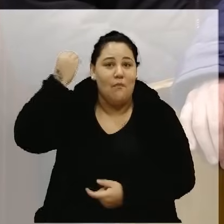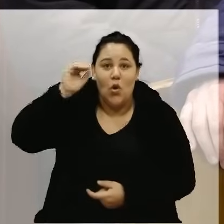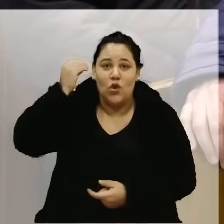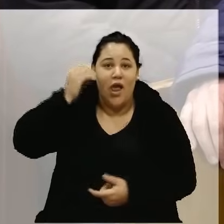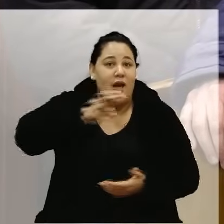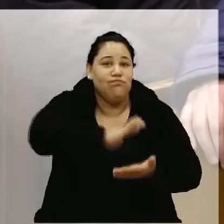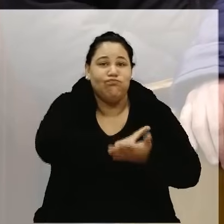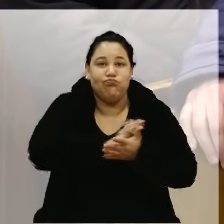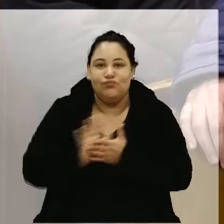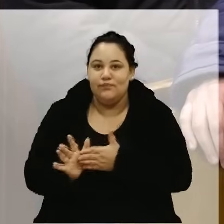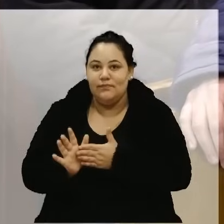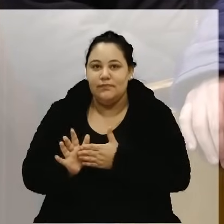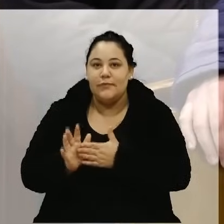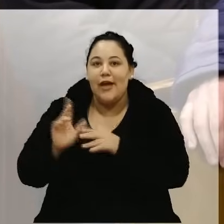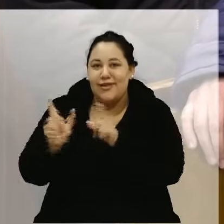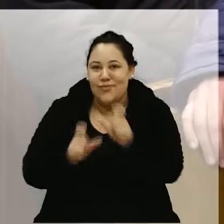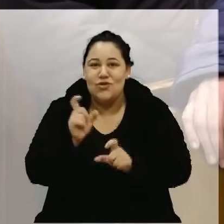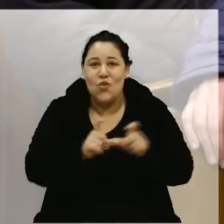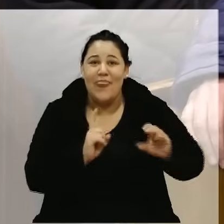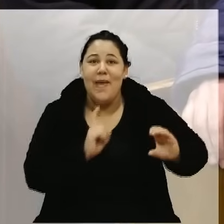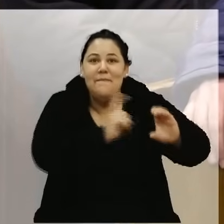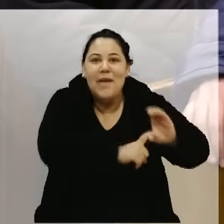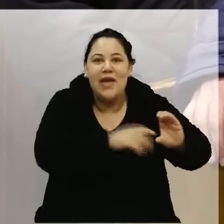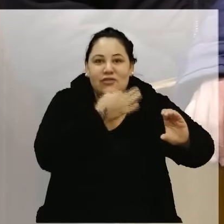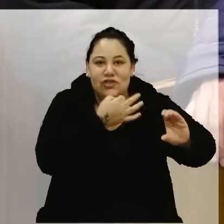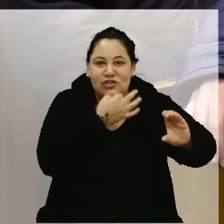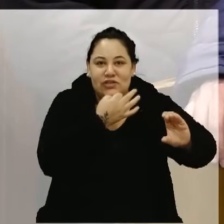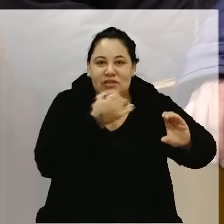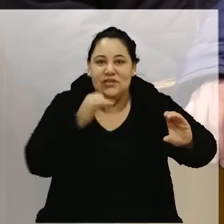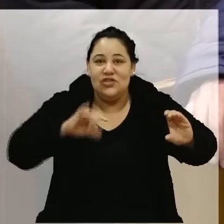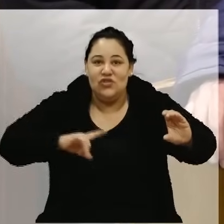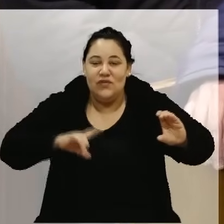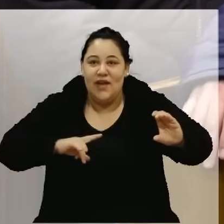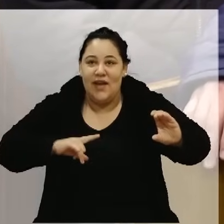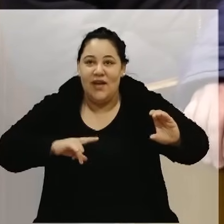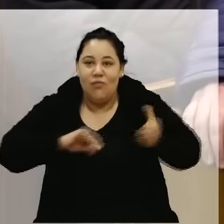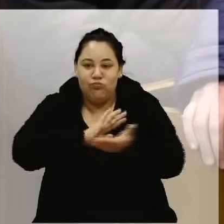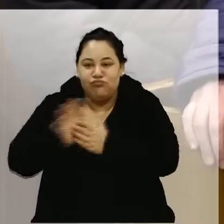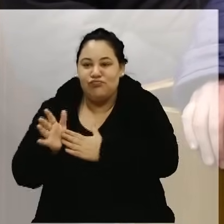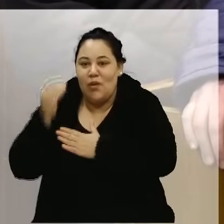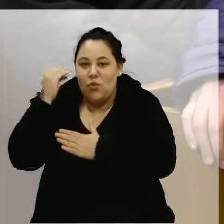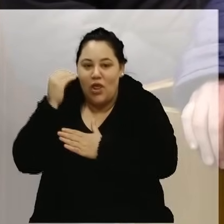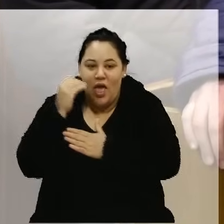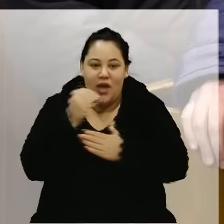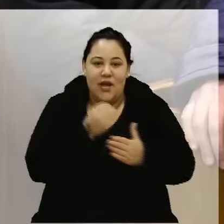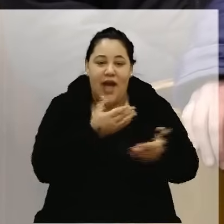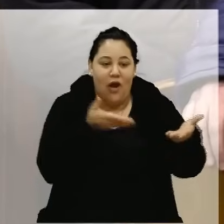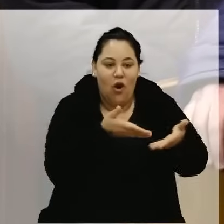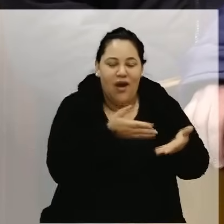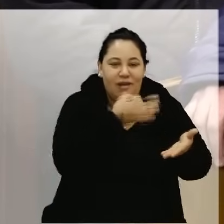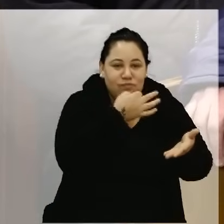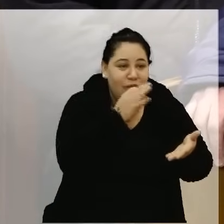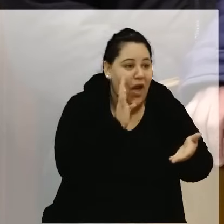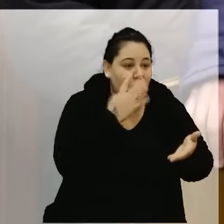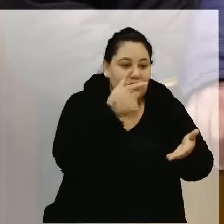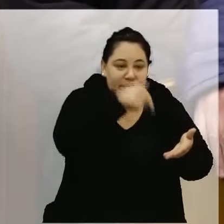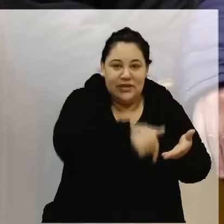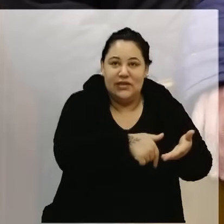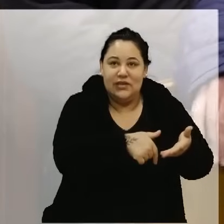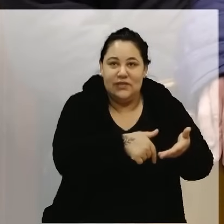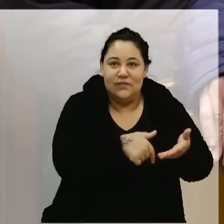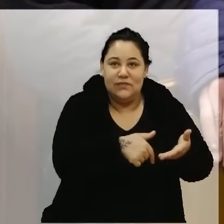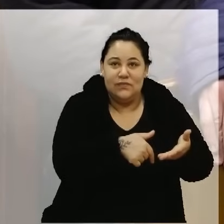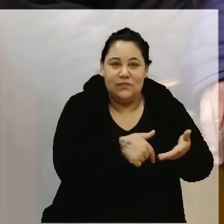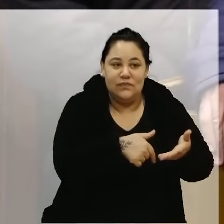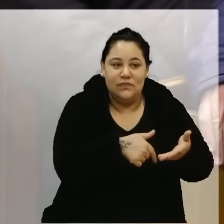né? Então, veja bem, se nós tivermos um colapso em comunicação, em energético e no abastecimento, porque daí